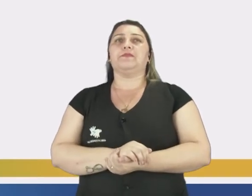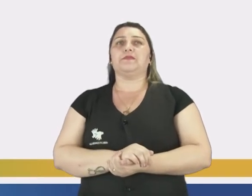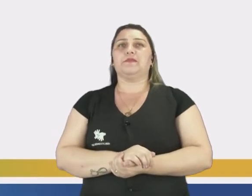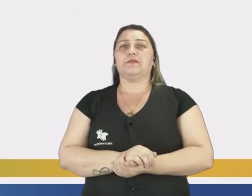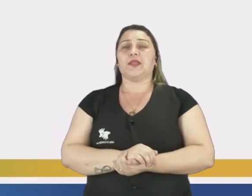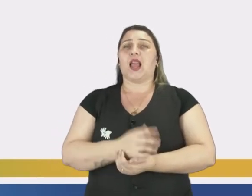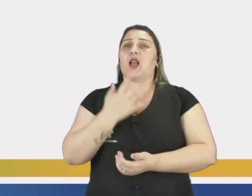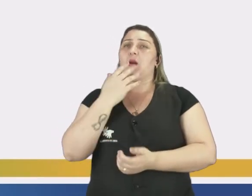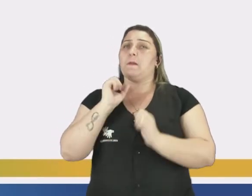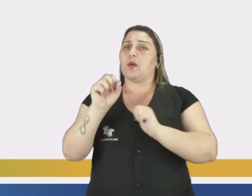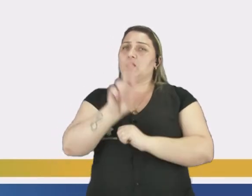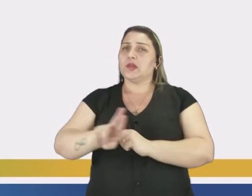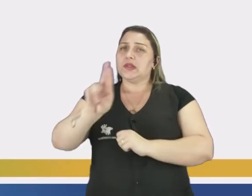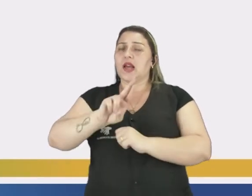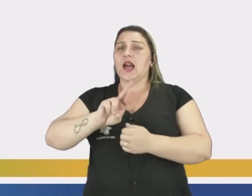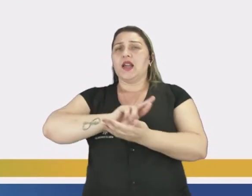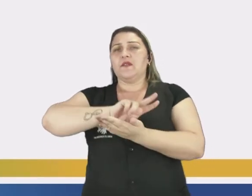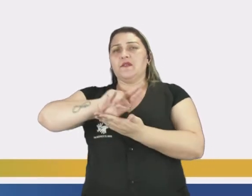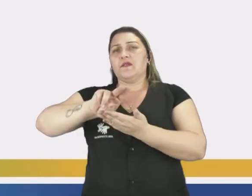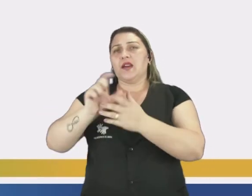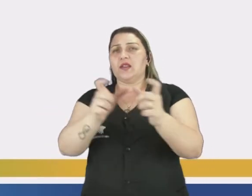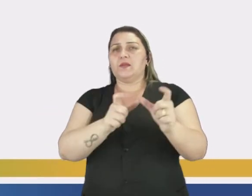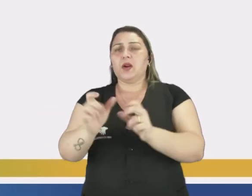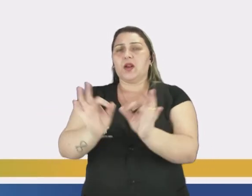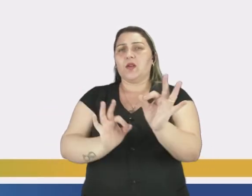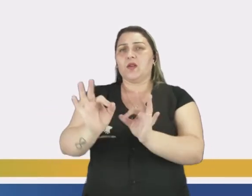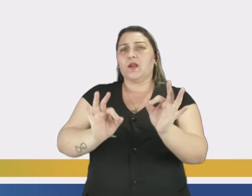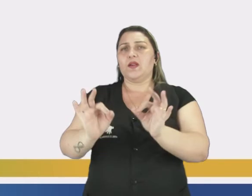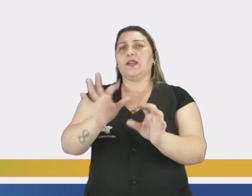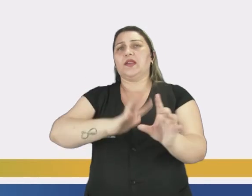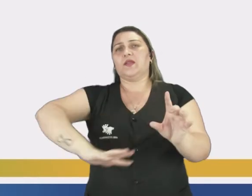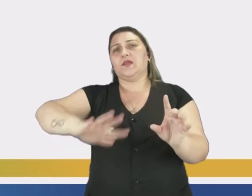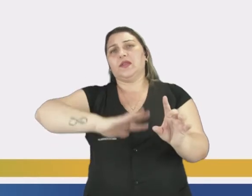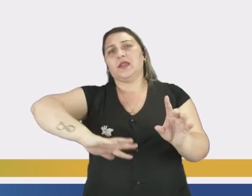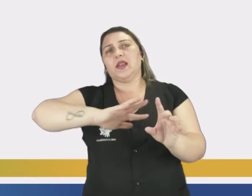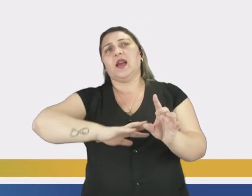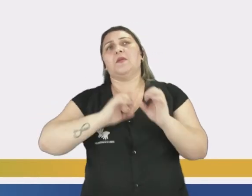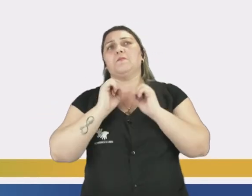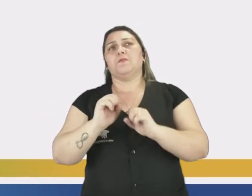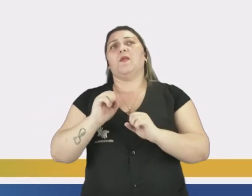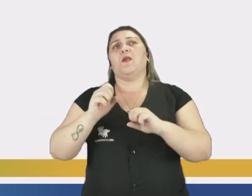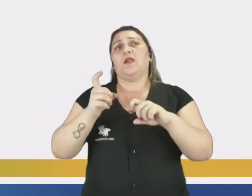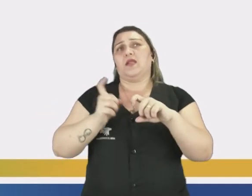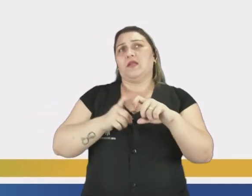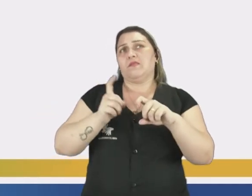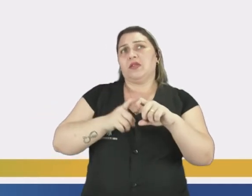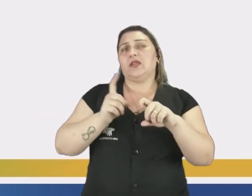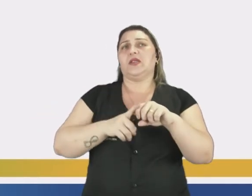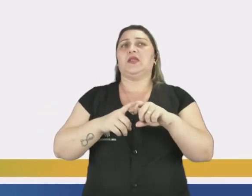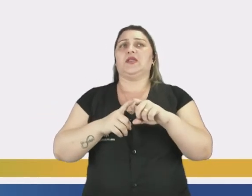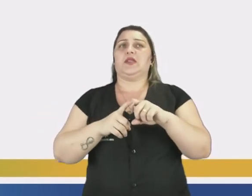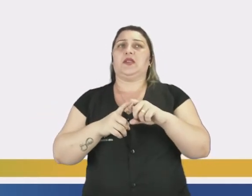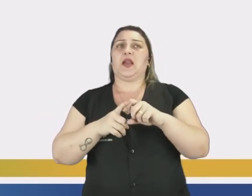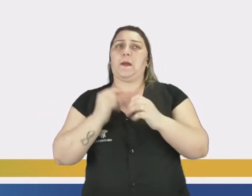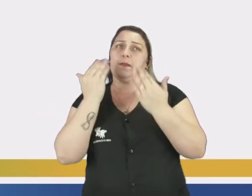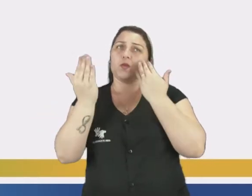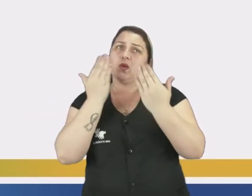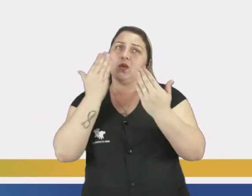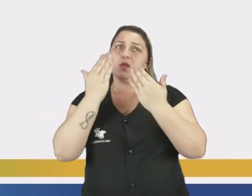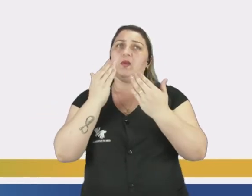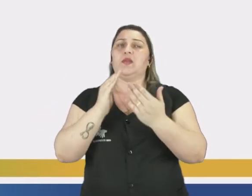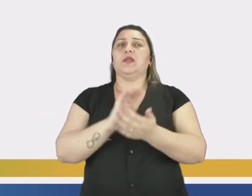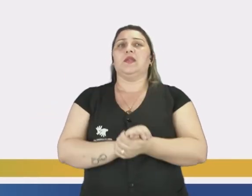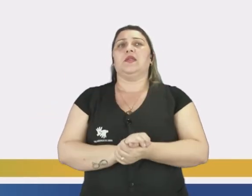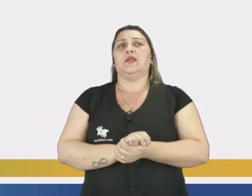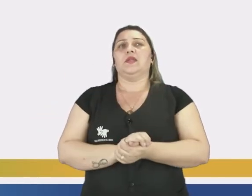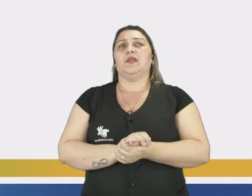Essas cores podem ser usadas em várias áreas para a organização social, pode ser usado na medicina alternativa, a questão de